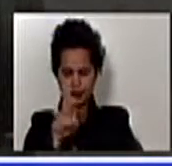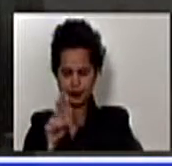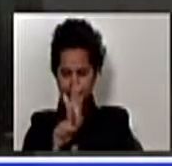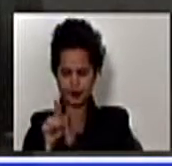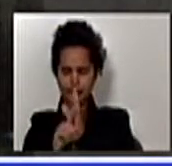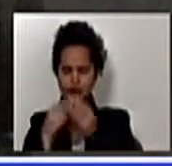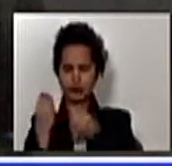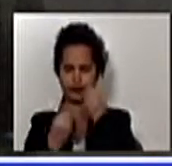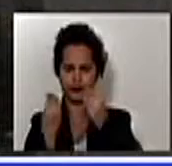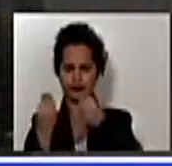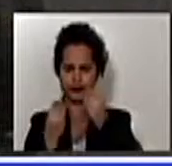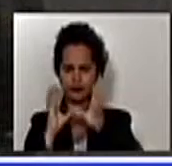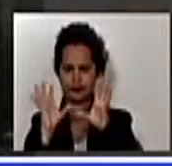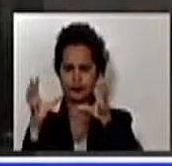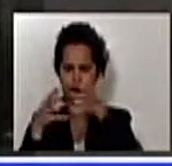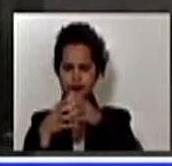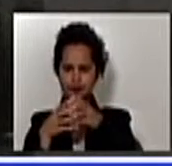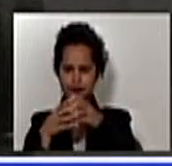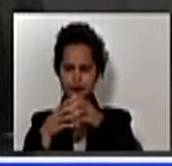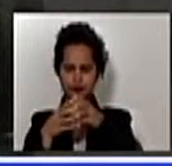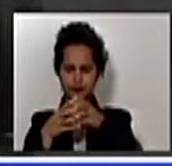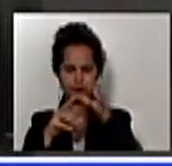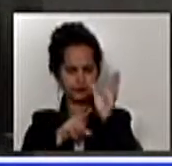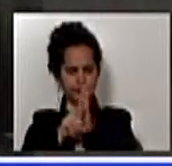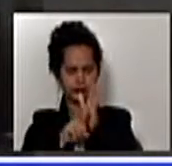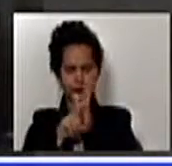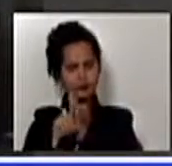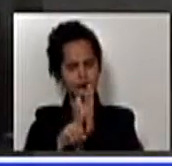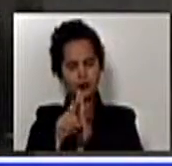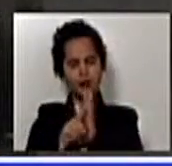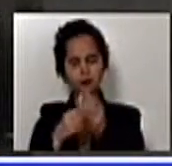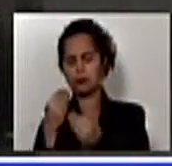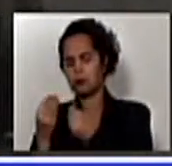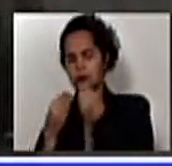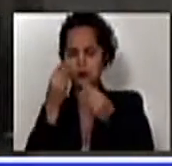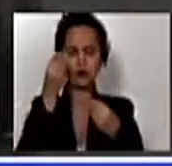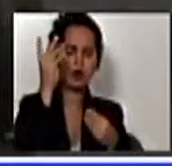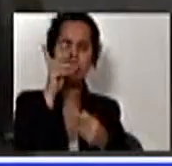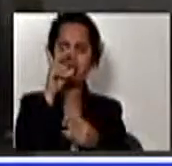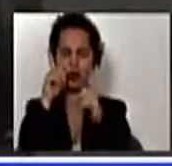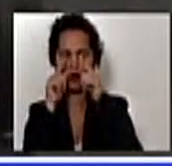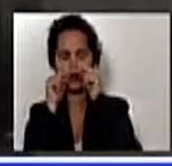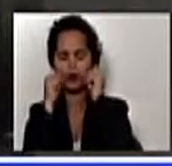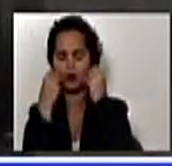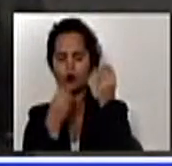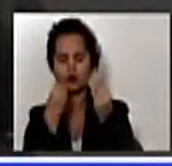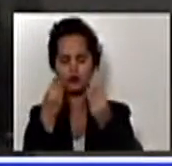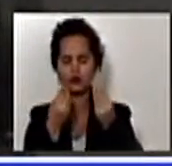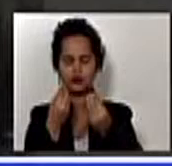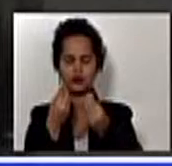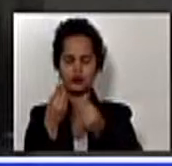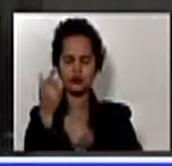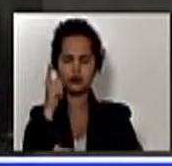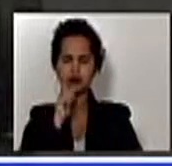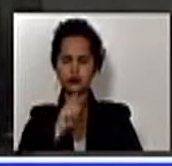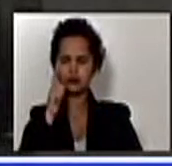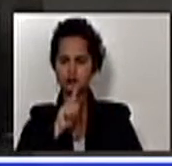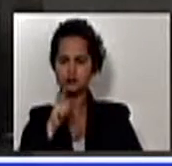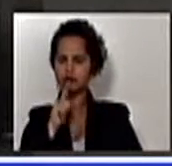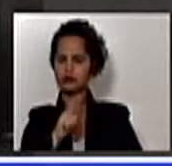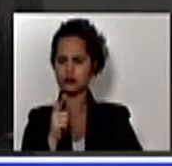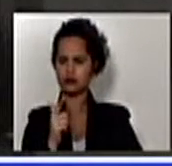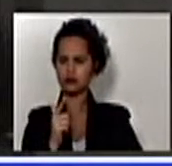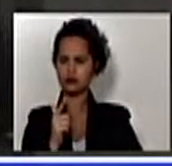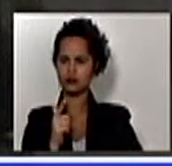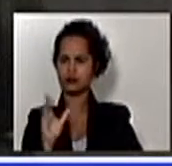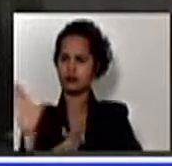tem uma equipe que fica buscando coisas da história de Alagoas para ver se a gente consegue dali gerar algum